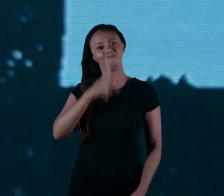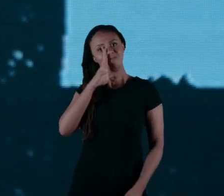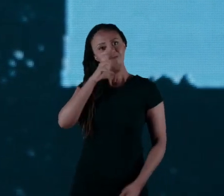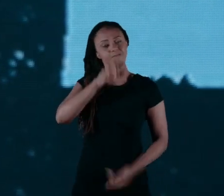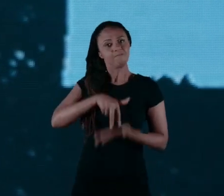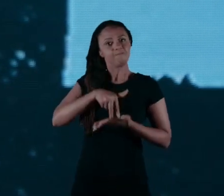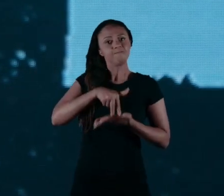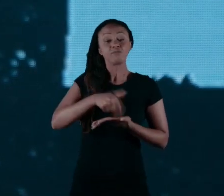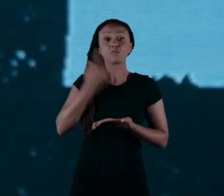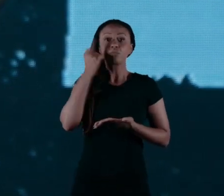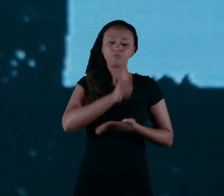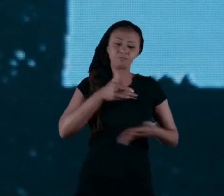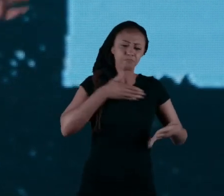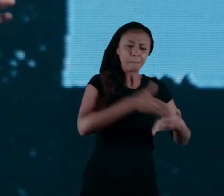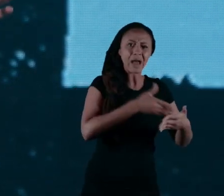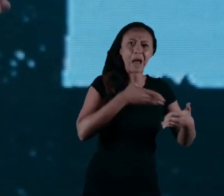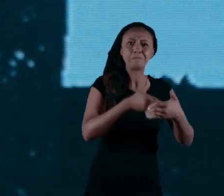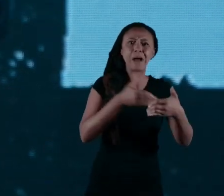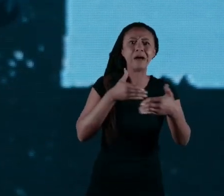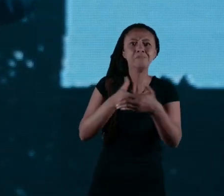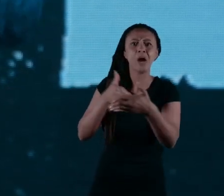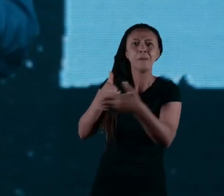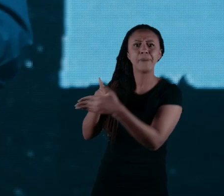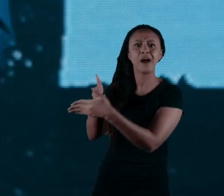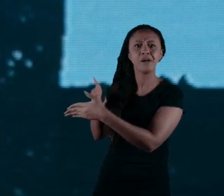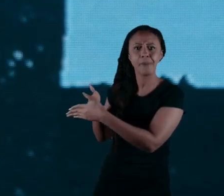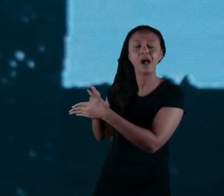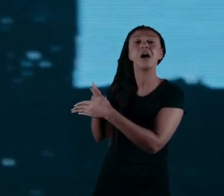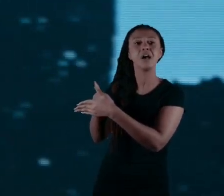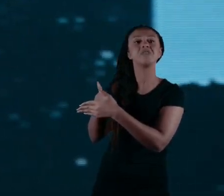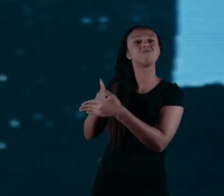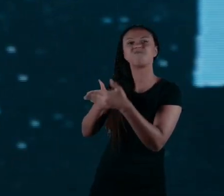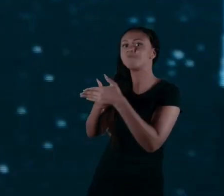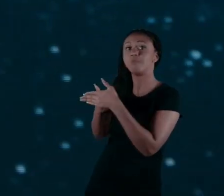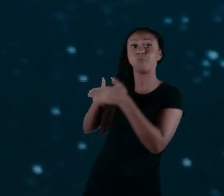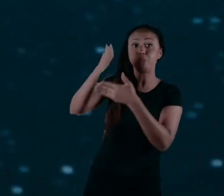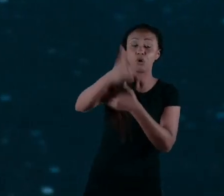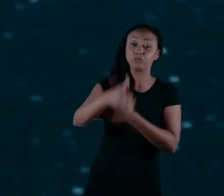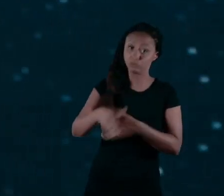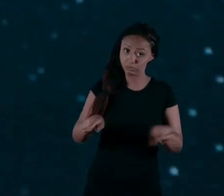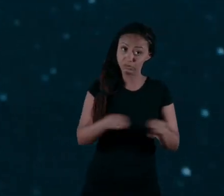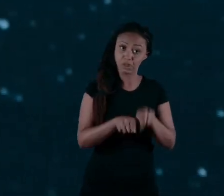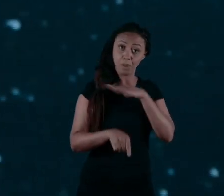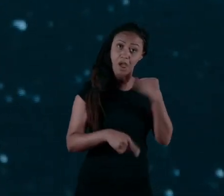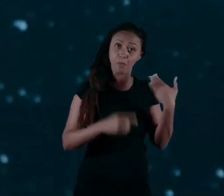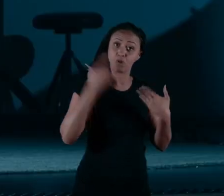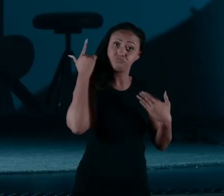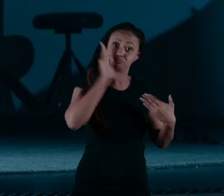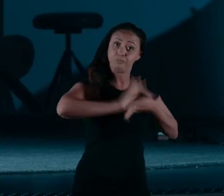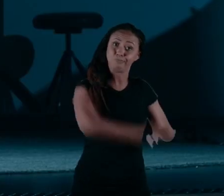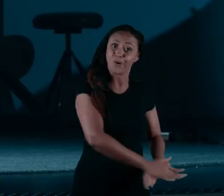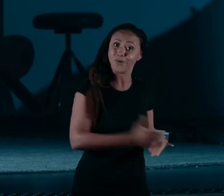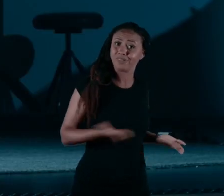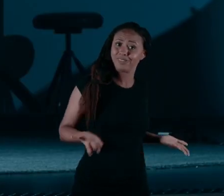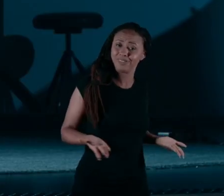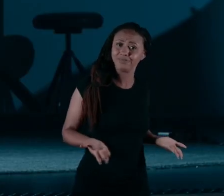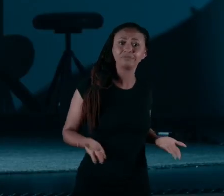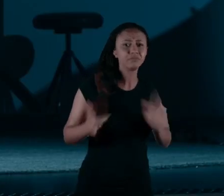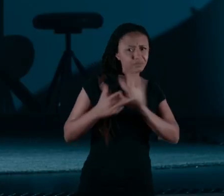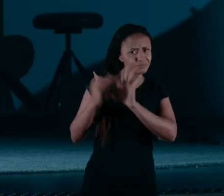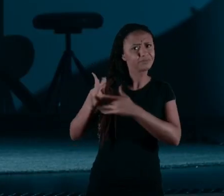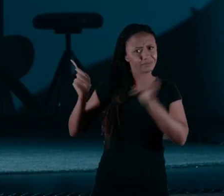todos os obstáculos, cumpriu o seu propósito e venceu inclusive a morte. Jesus tem muito para nos